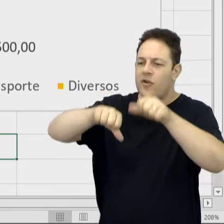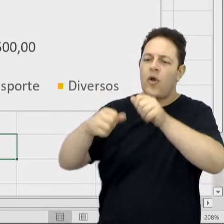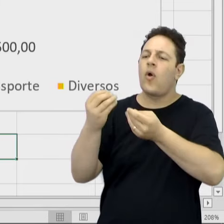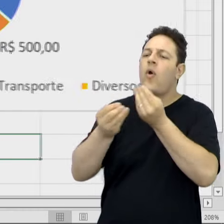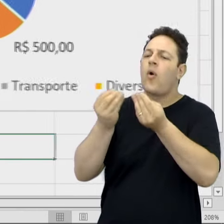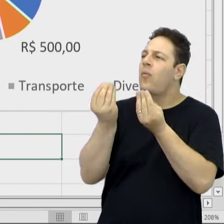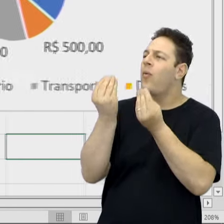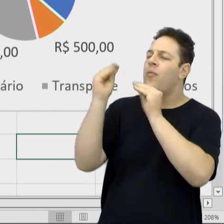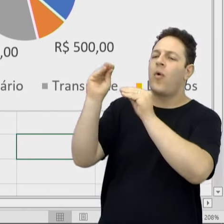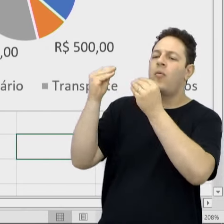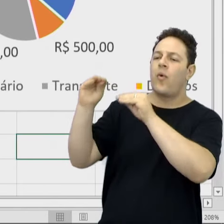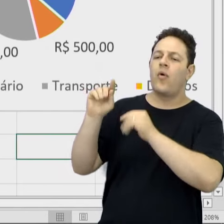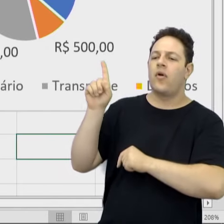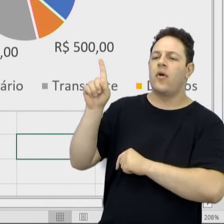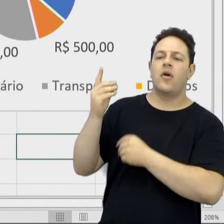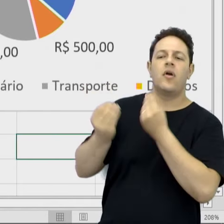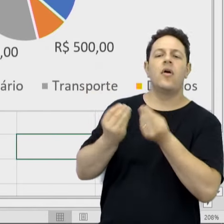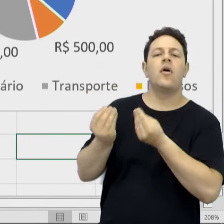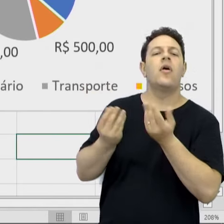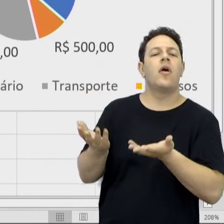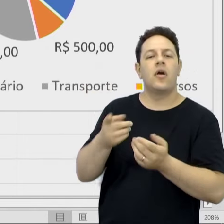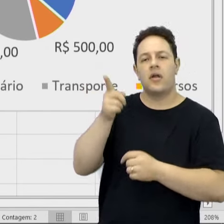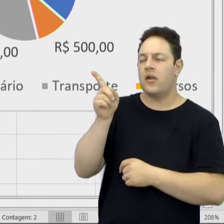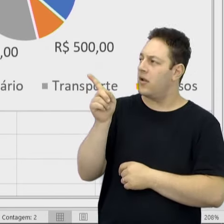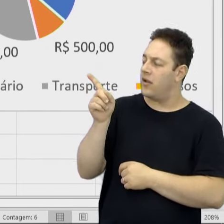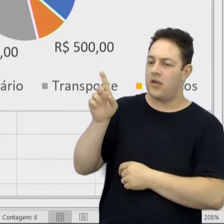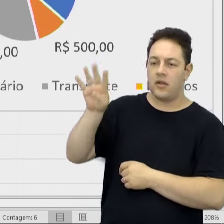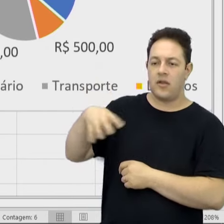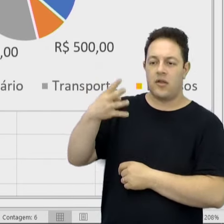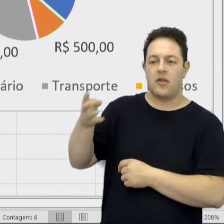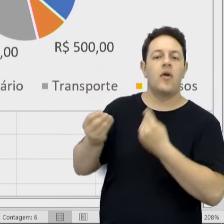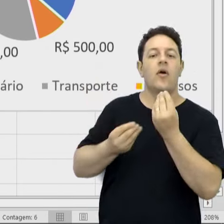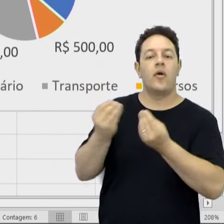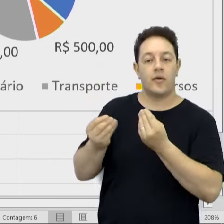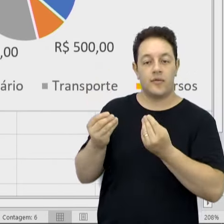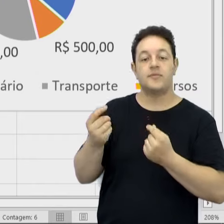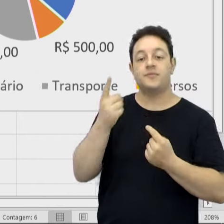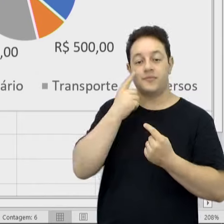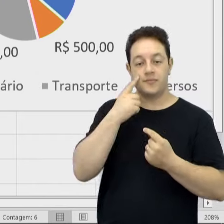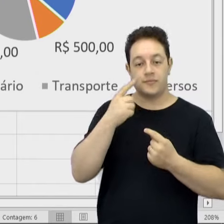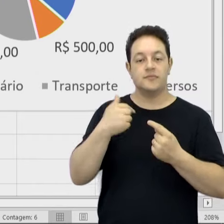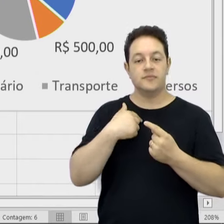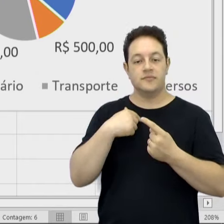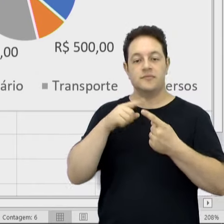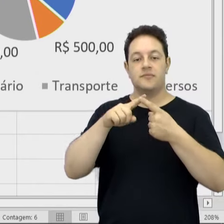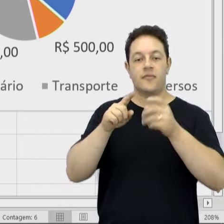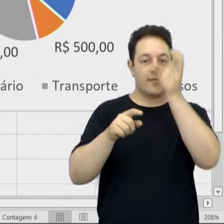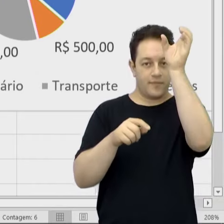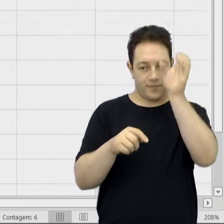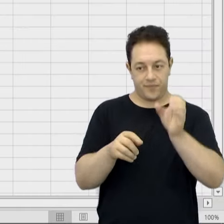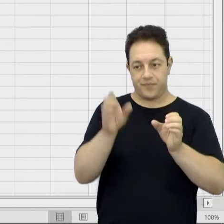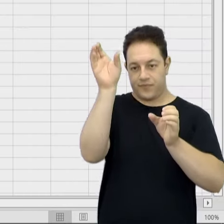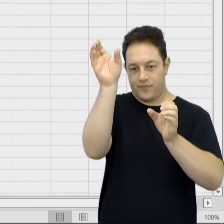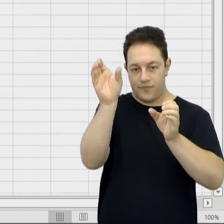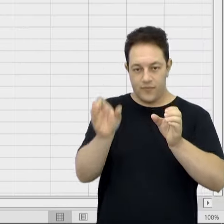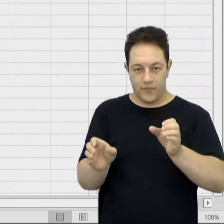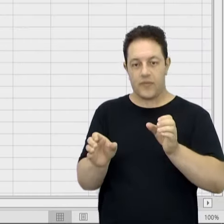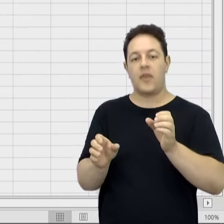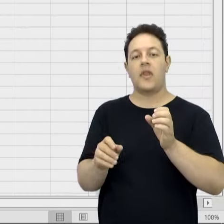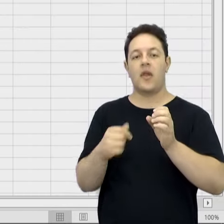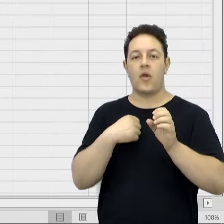coloca as fórmulas no Excel? Então eu vou copiar só essas duas colunas aqui, Vou abrir